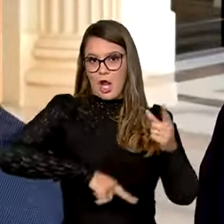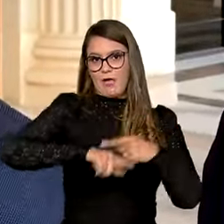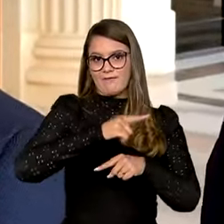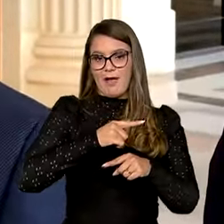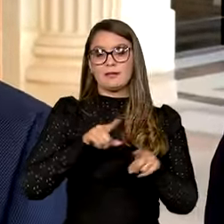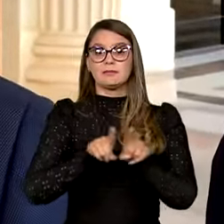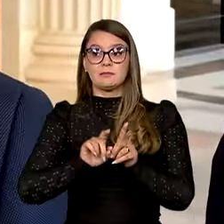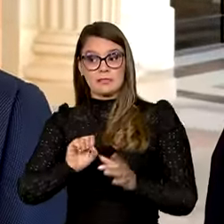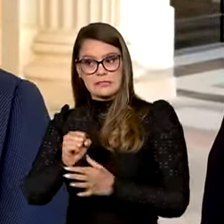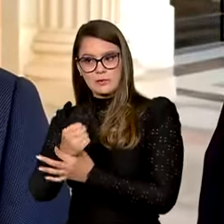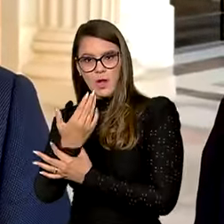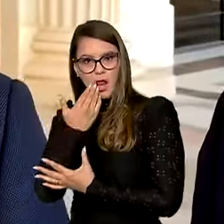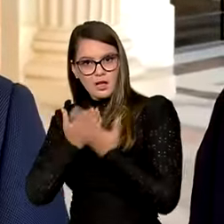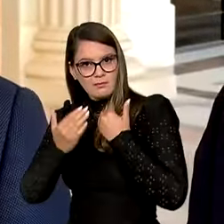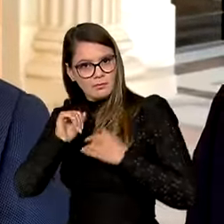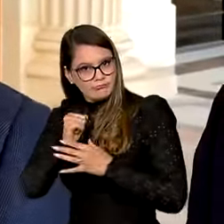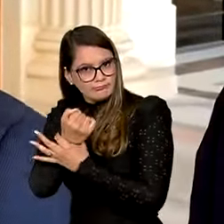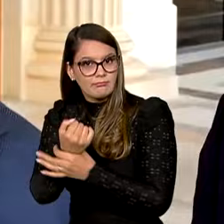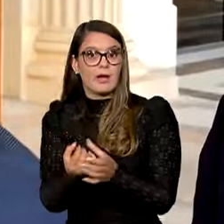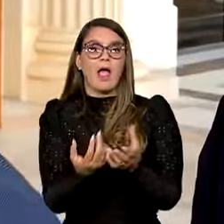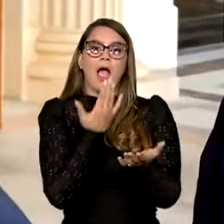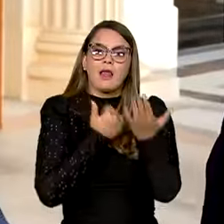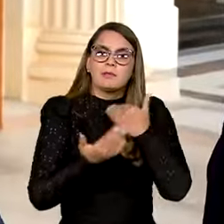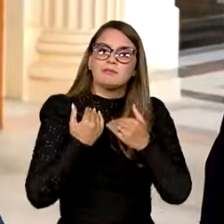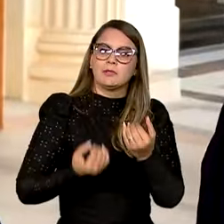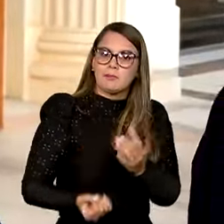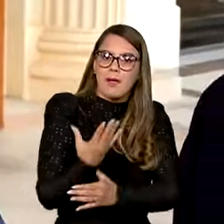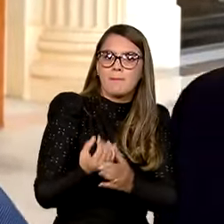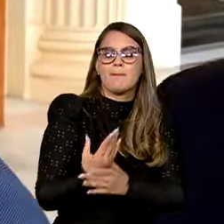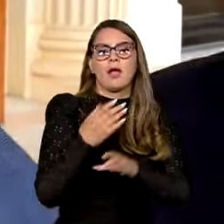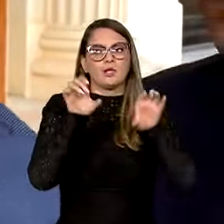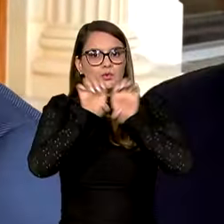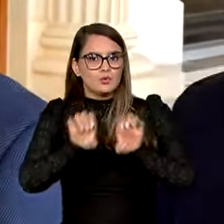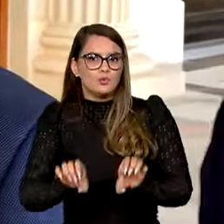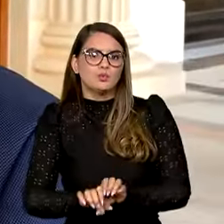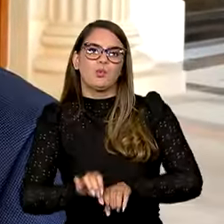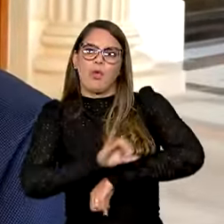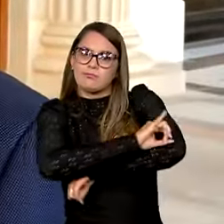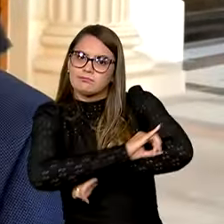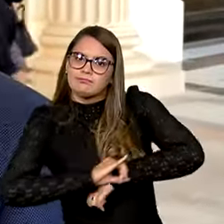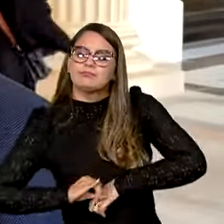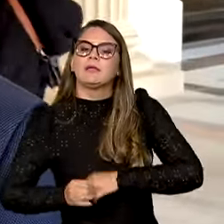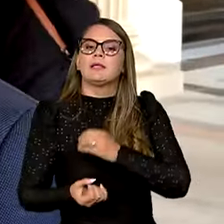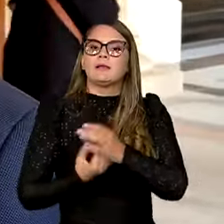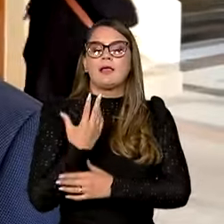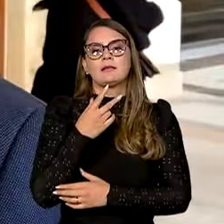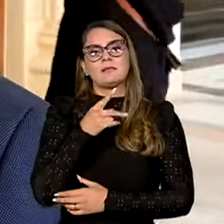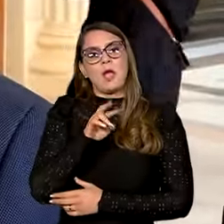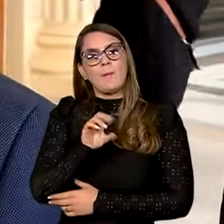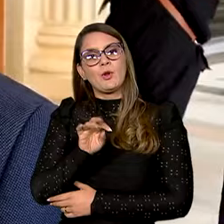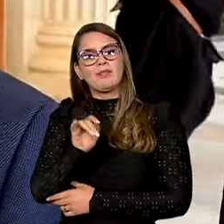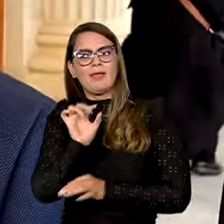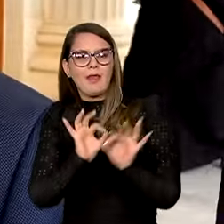área da segurança alimentar produção de alimentos da infraestrutura e produção de proteína de